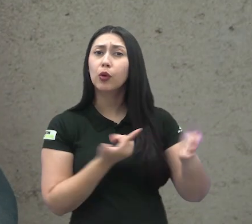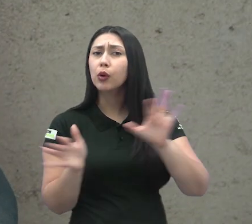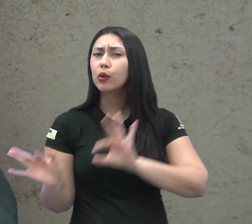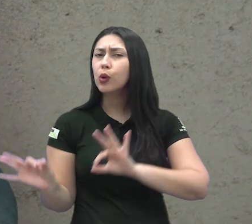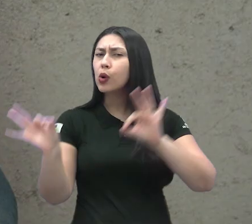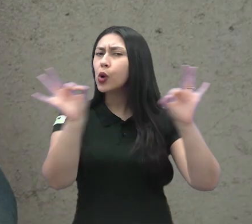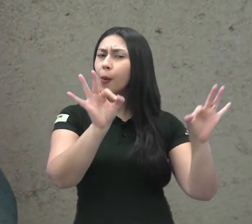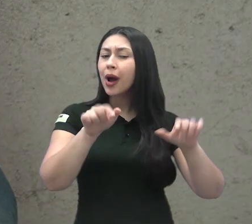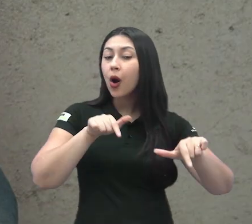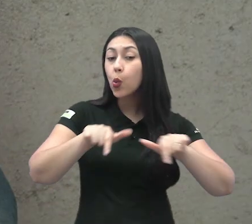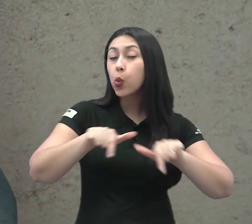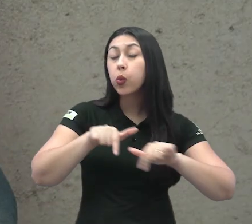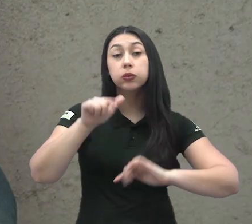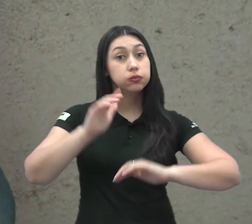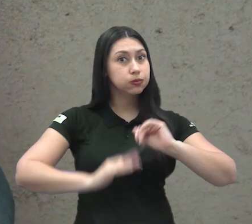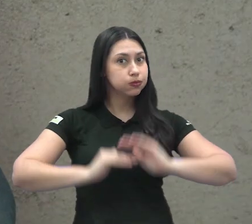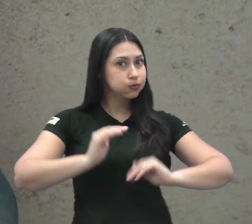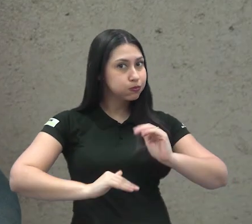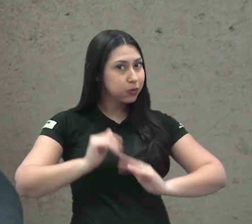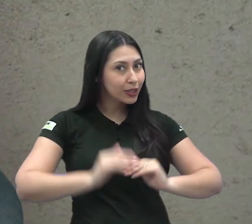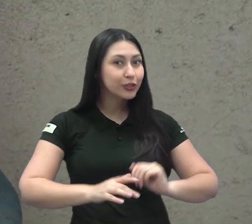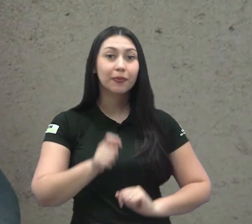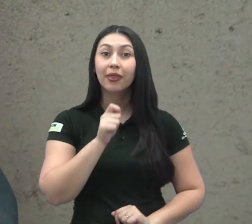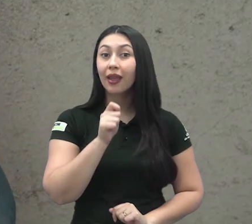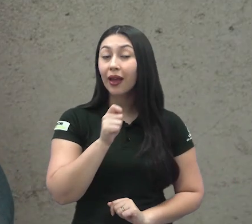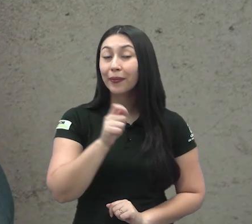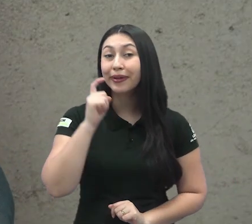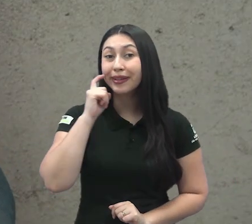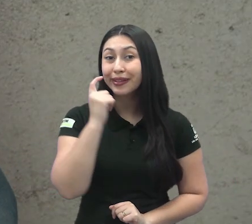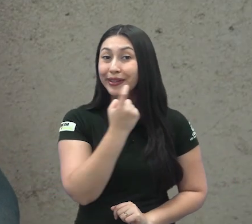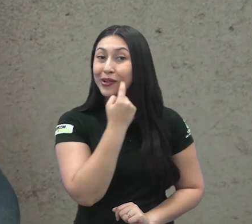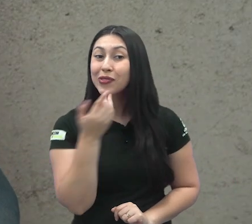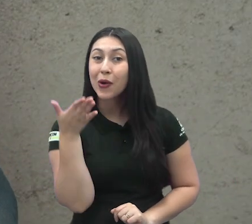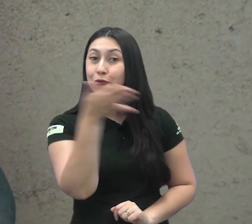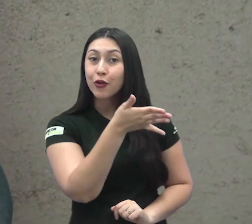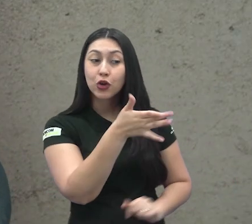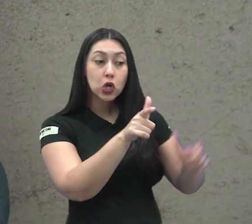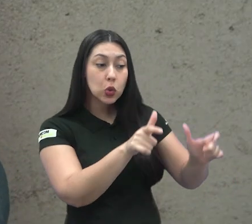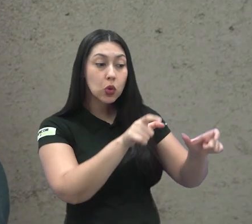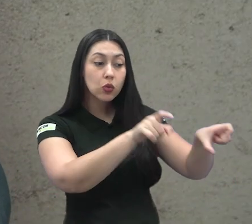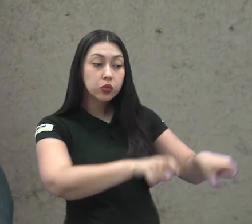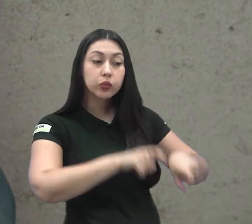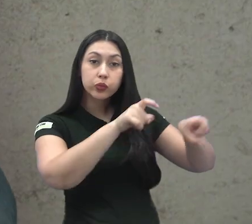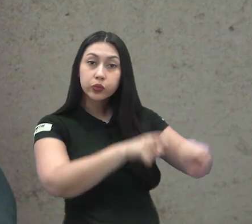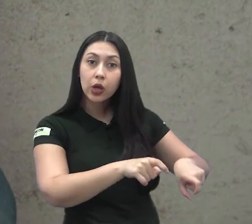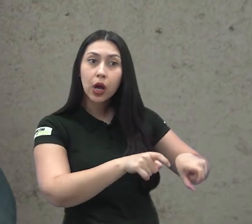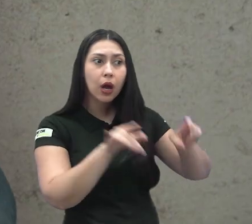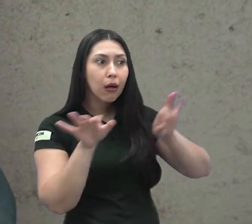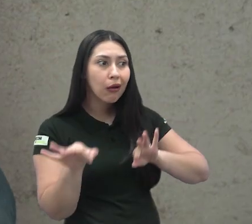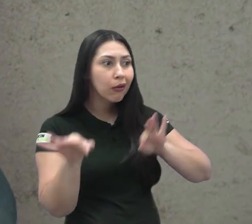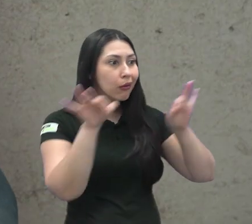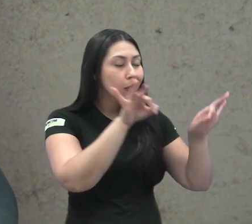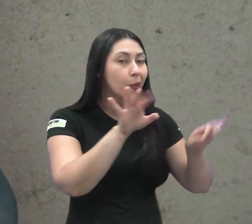pouquinho desse trabalho na prática. A repórter Luísa Minas foi até uma propriedade rural acompanhar de